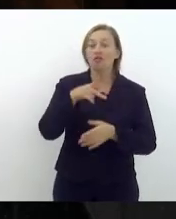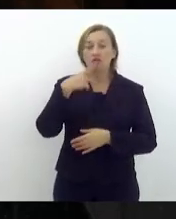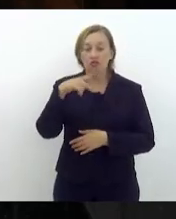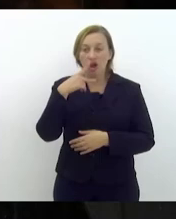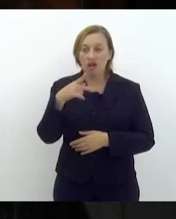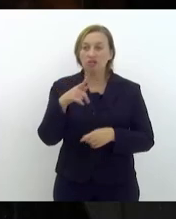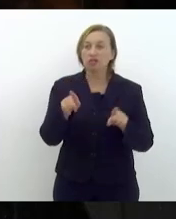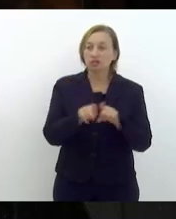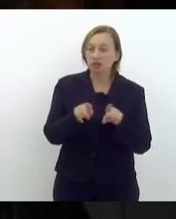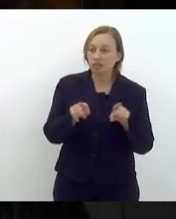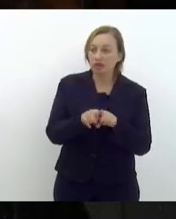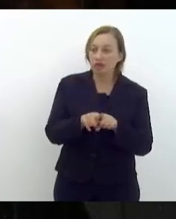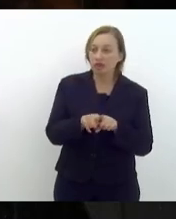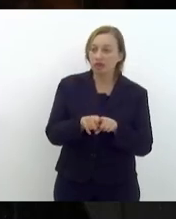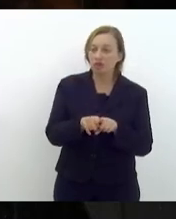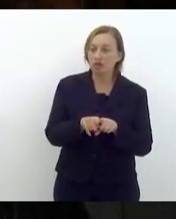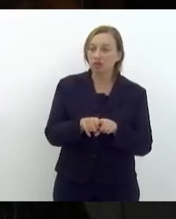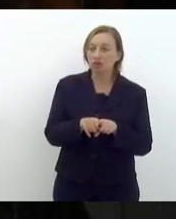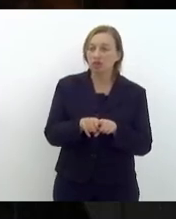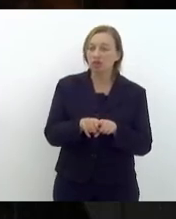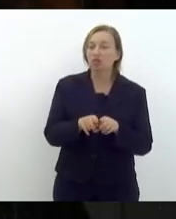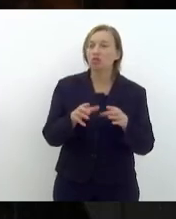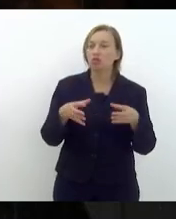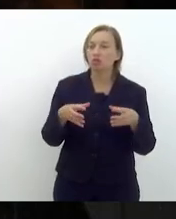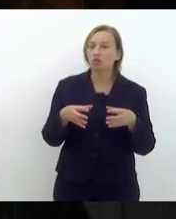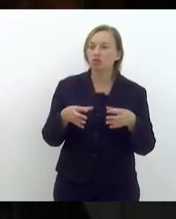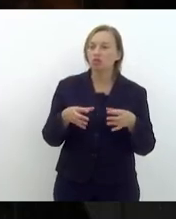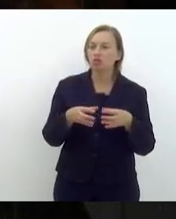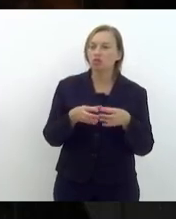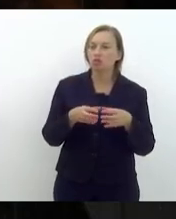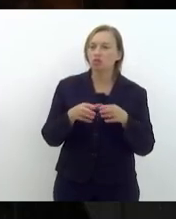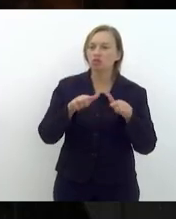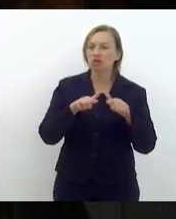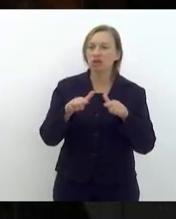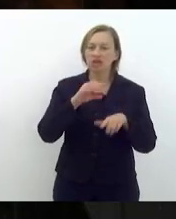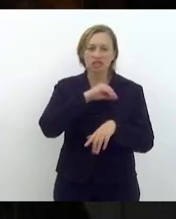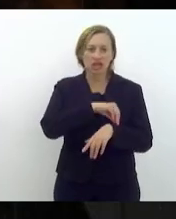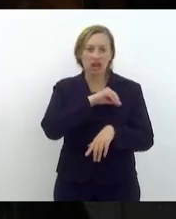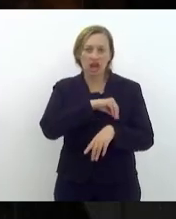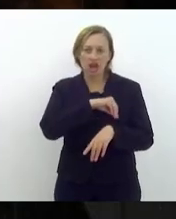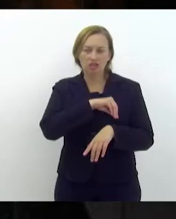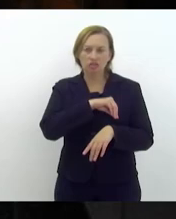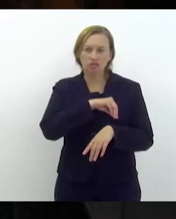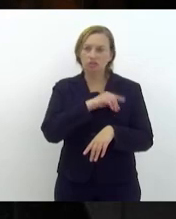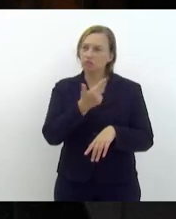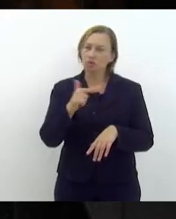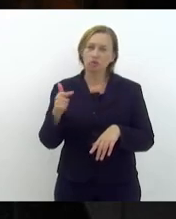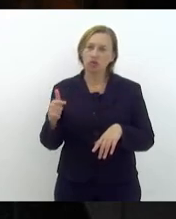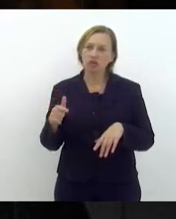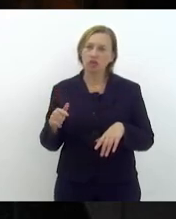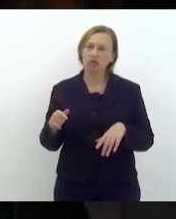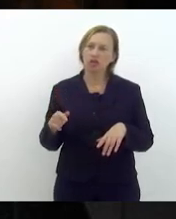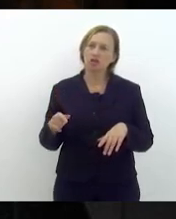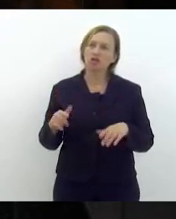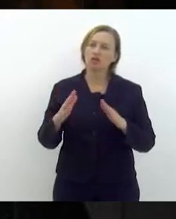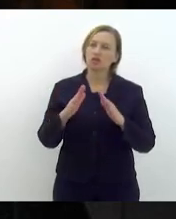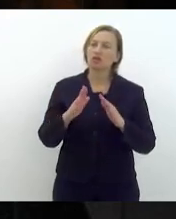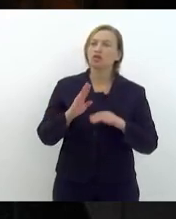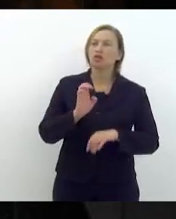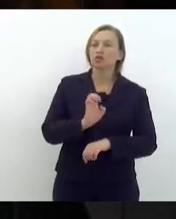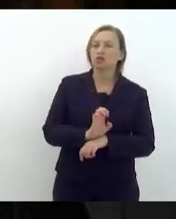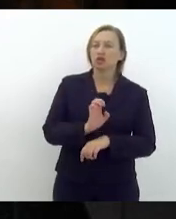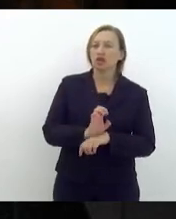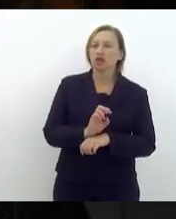de uma categoria que se quer plano de cargos e salários Presidente tem no nosso estado que são os